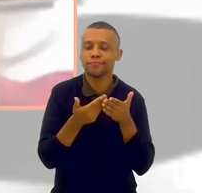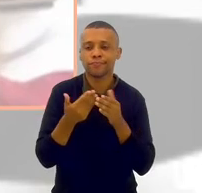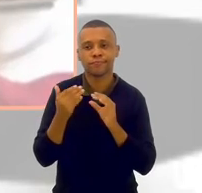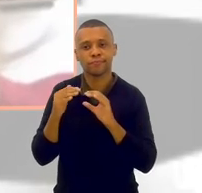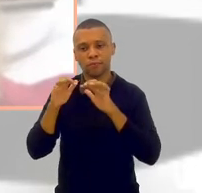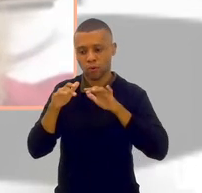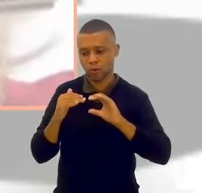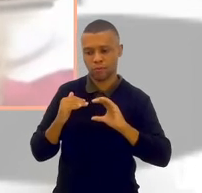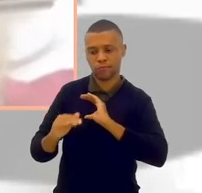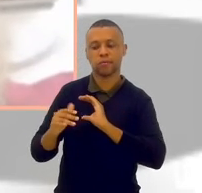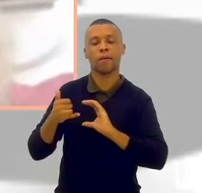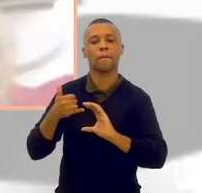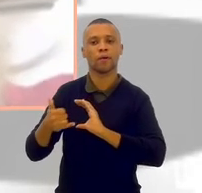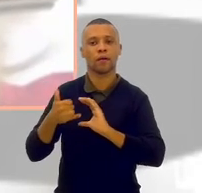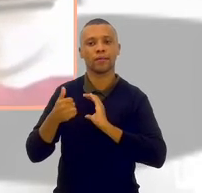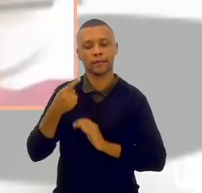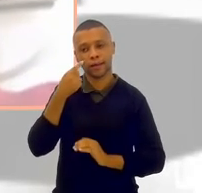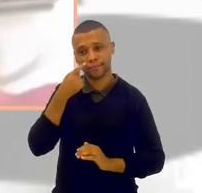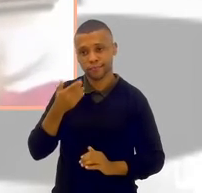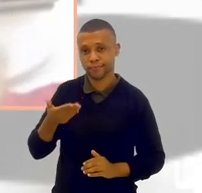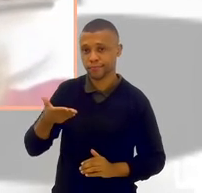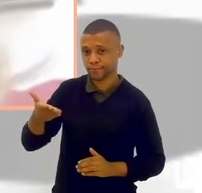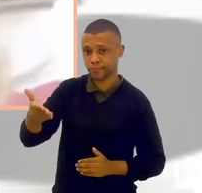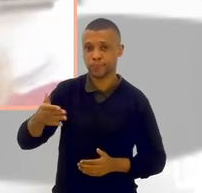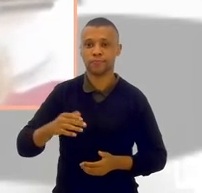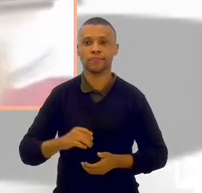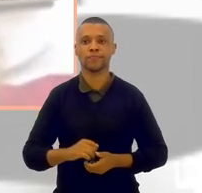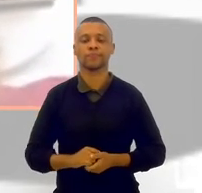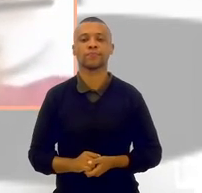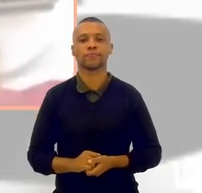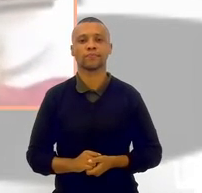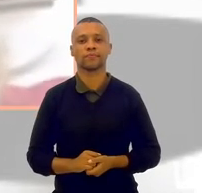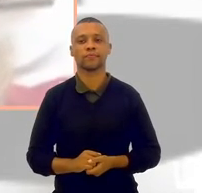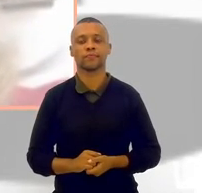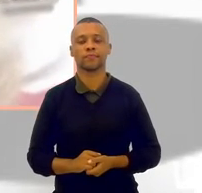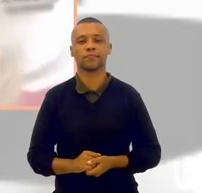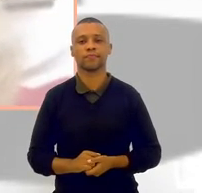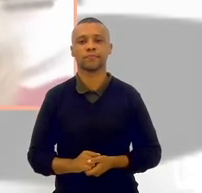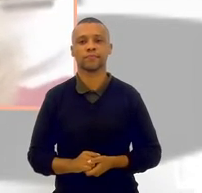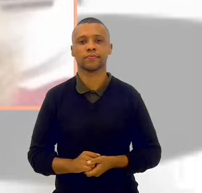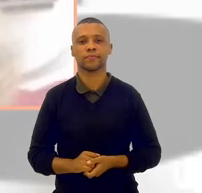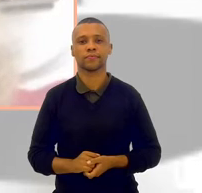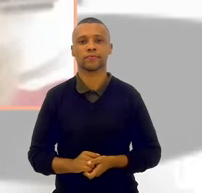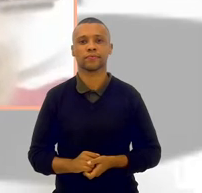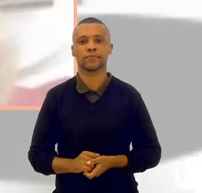para o meu WhatsApp, que é 11